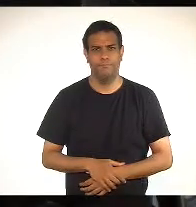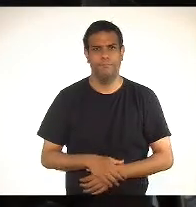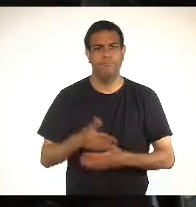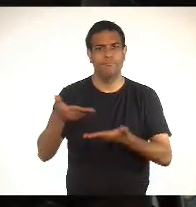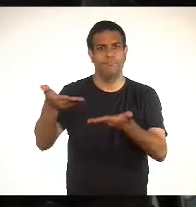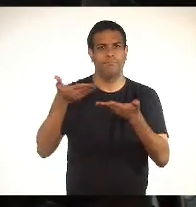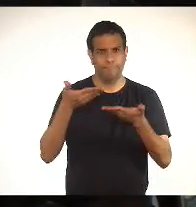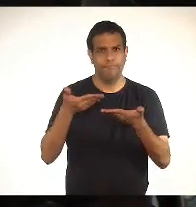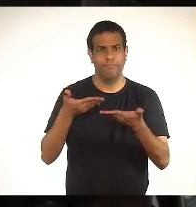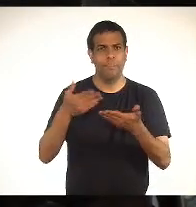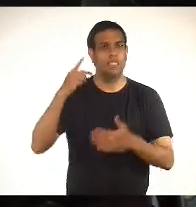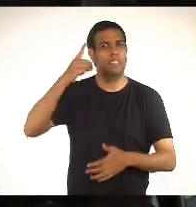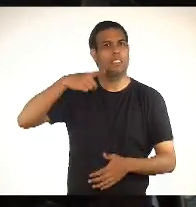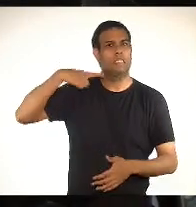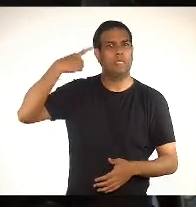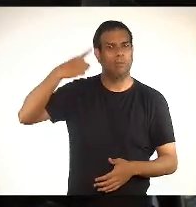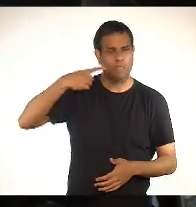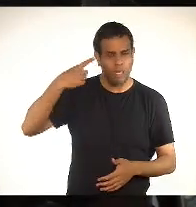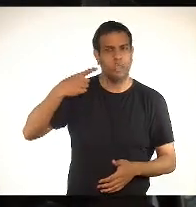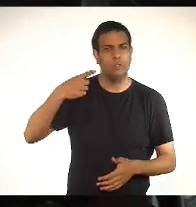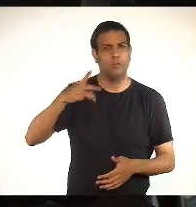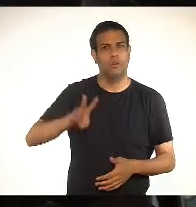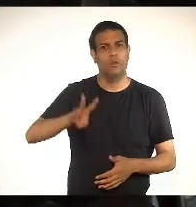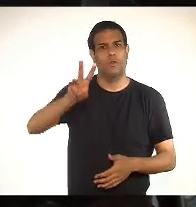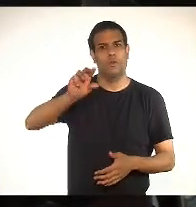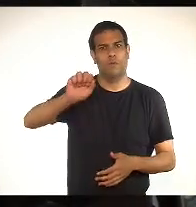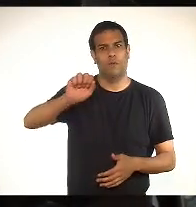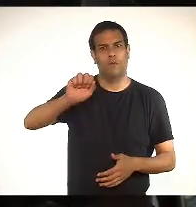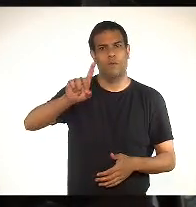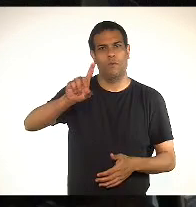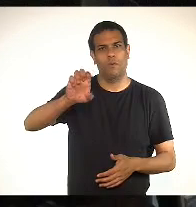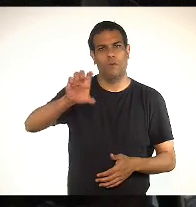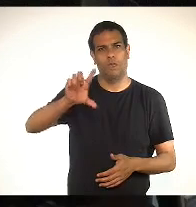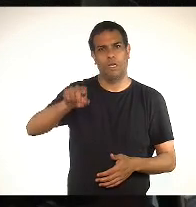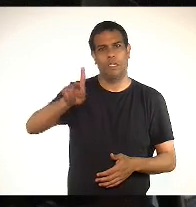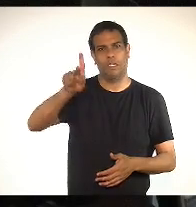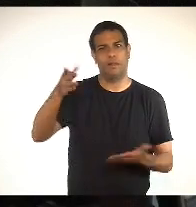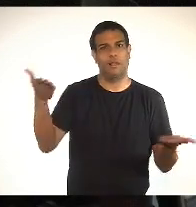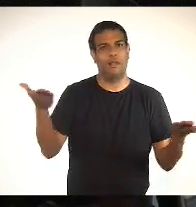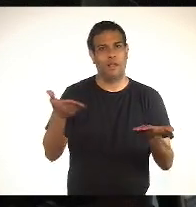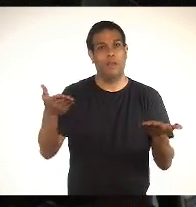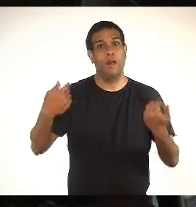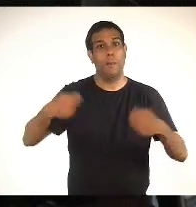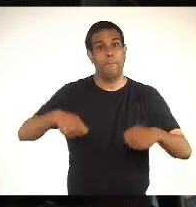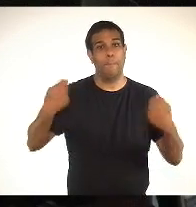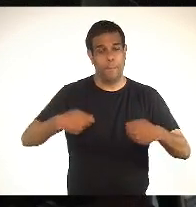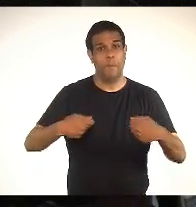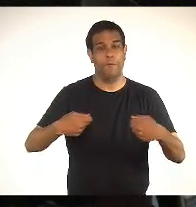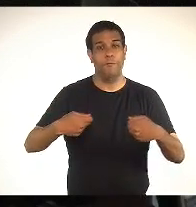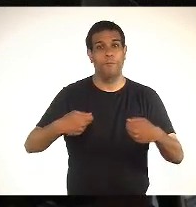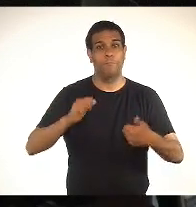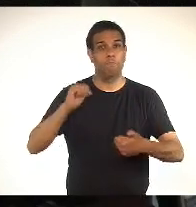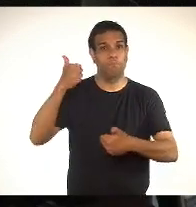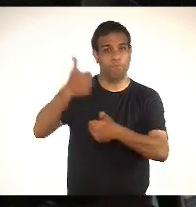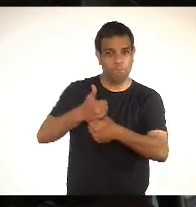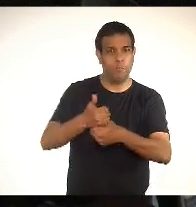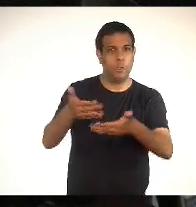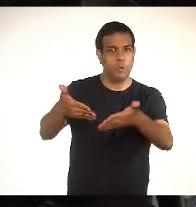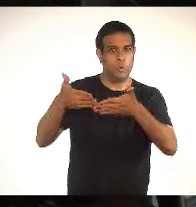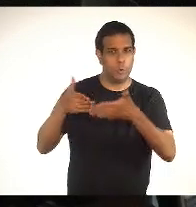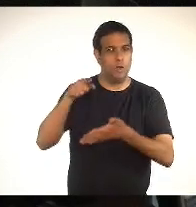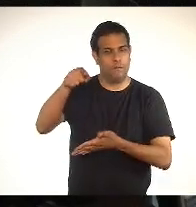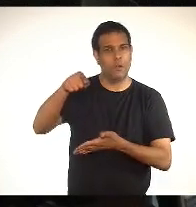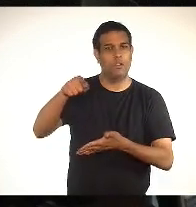Solicito ao deputado Valdec Carneiro para que assuma a presidência. Eu vou precisar fazer um rápido afastamento.